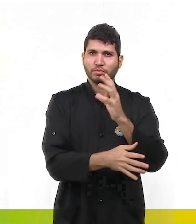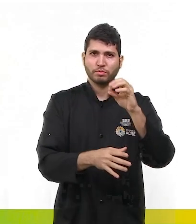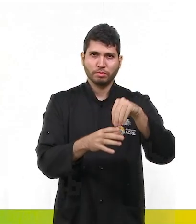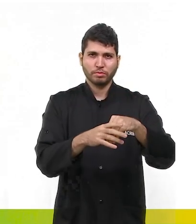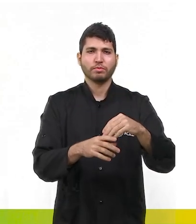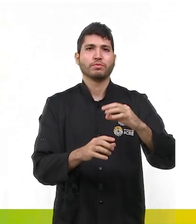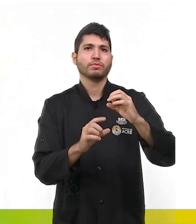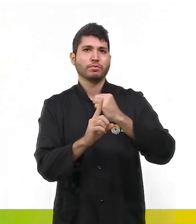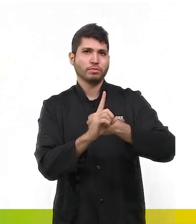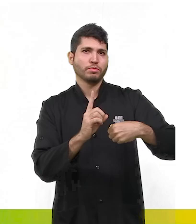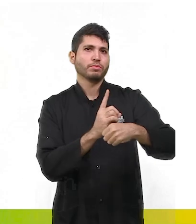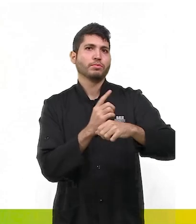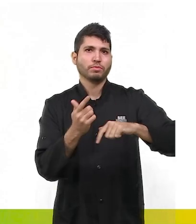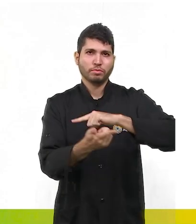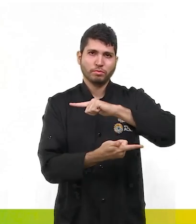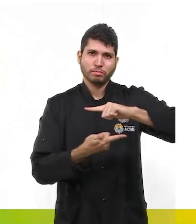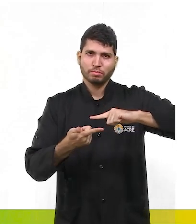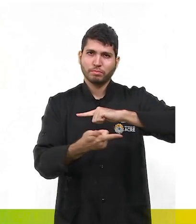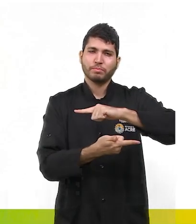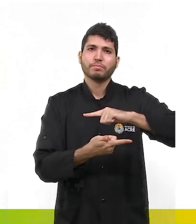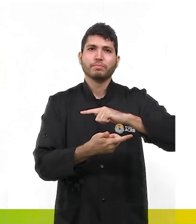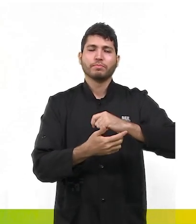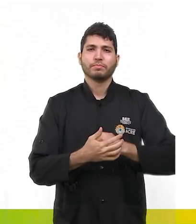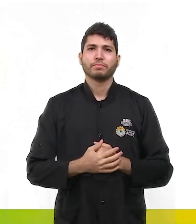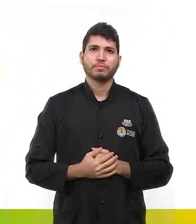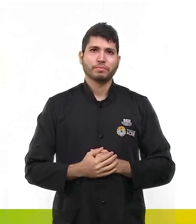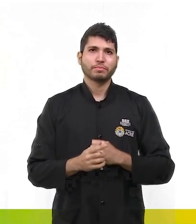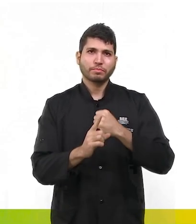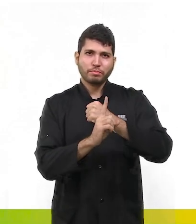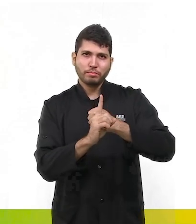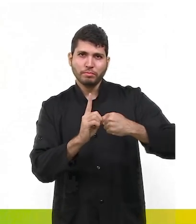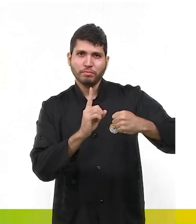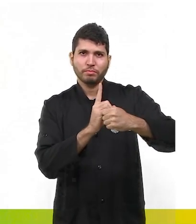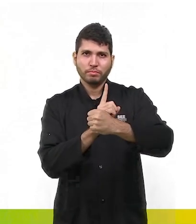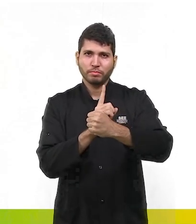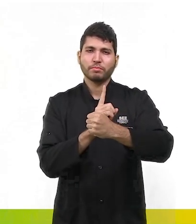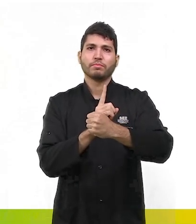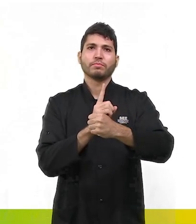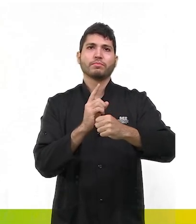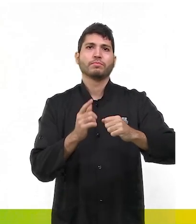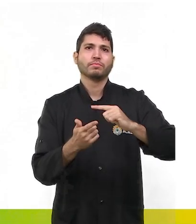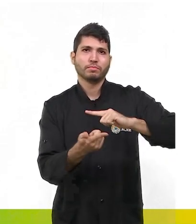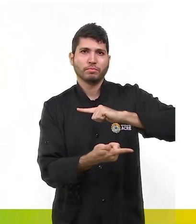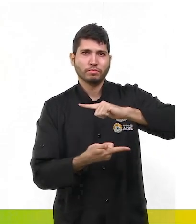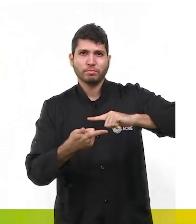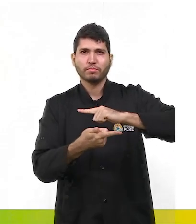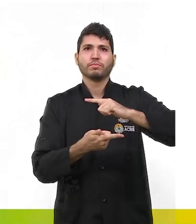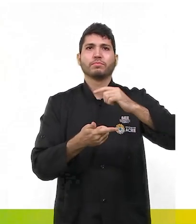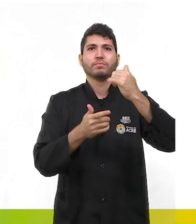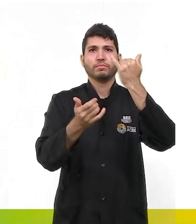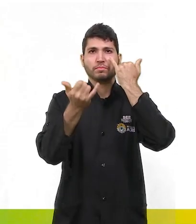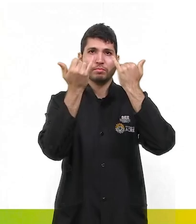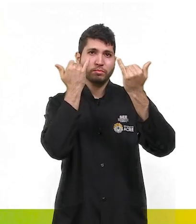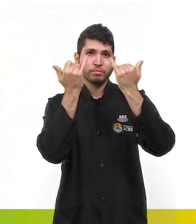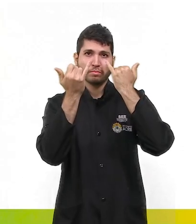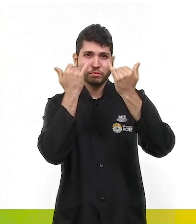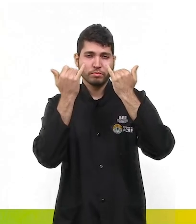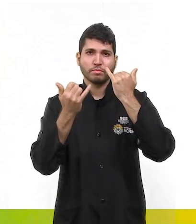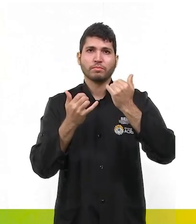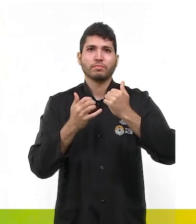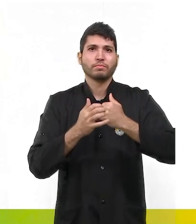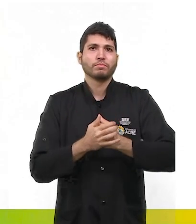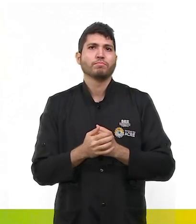globalizada. Primeira informação. Nessa sociedade globalizada, pessoal, as informações, elas